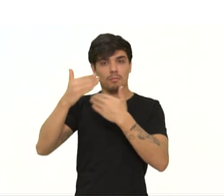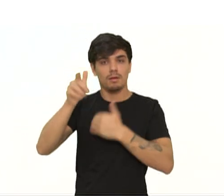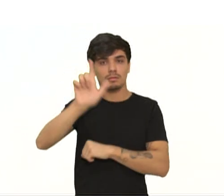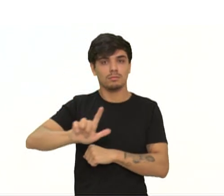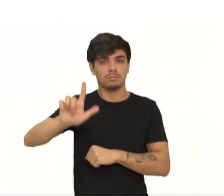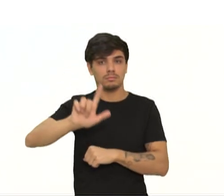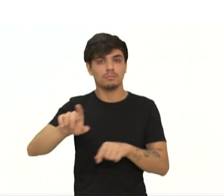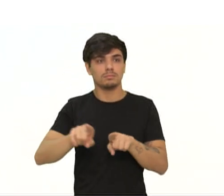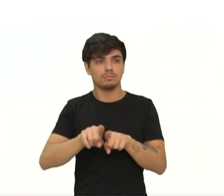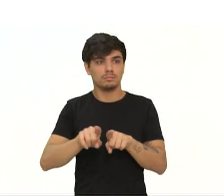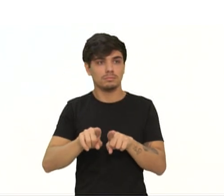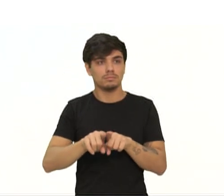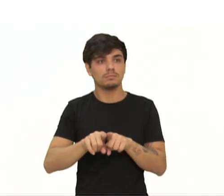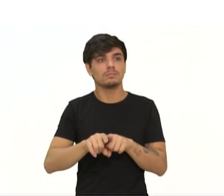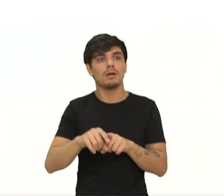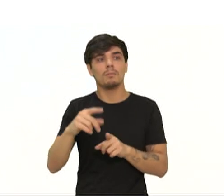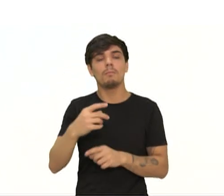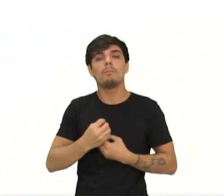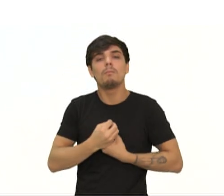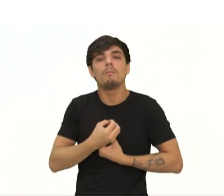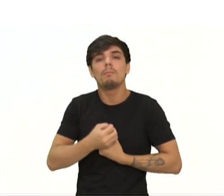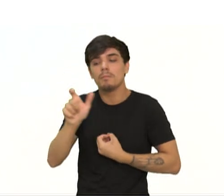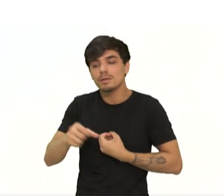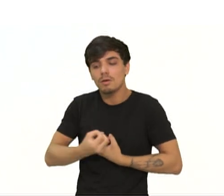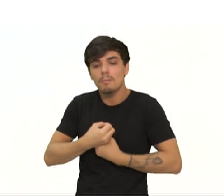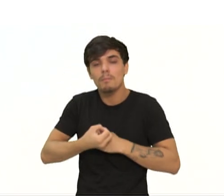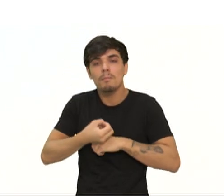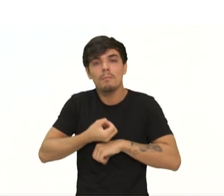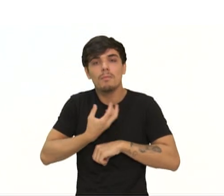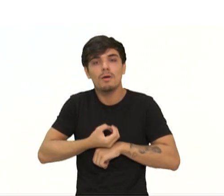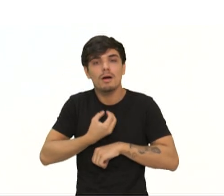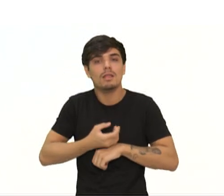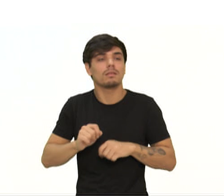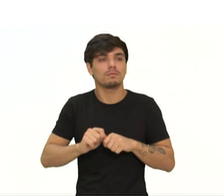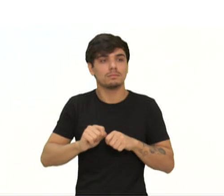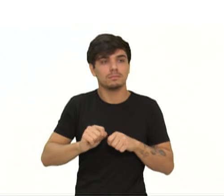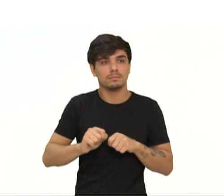da literatura e ele desafiou os artistas para fazerem trabalhos